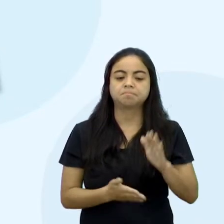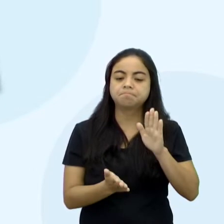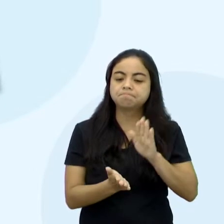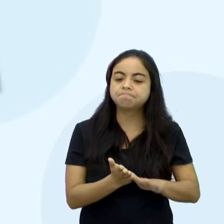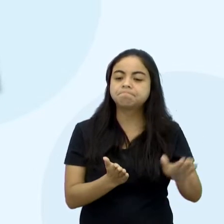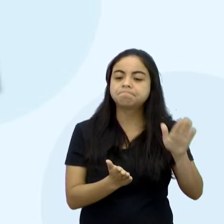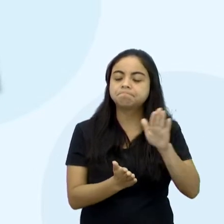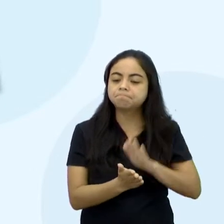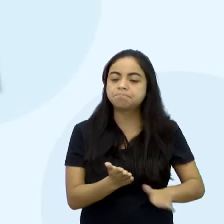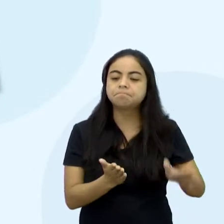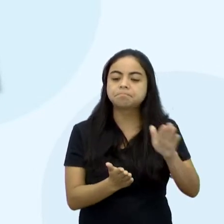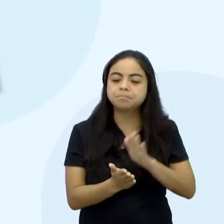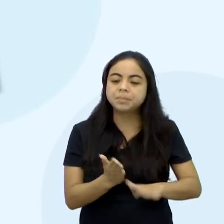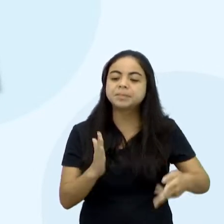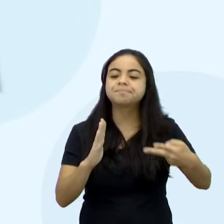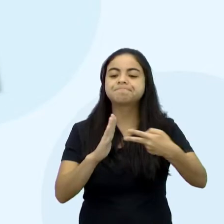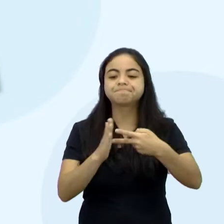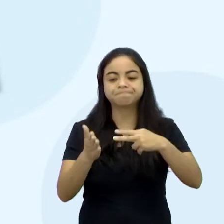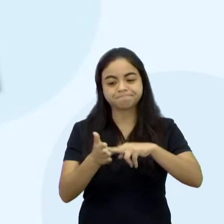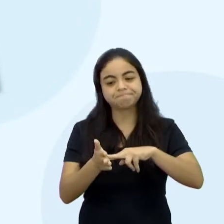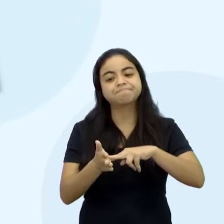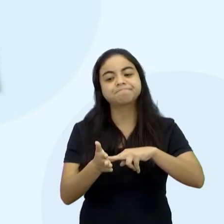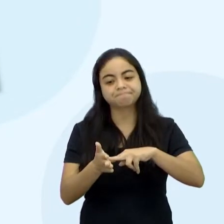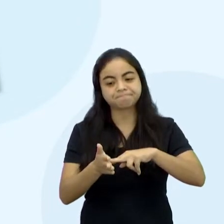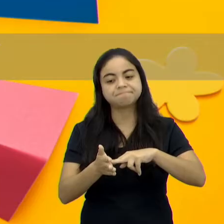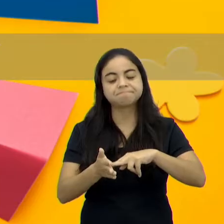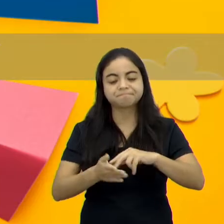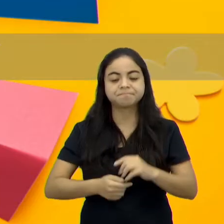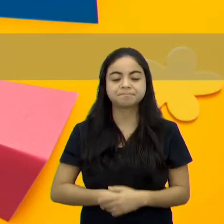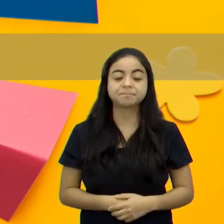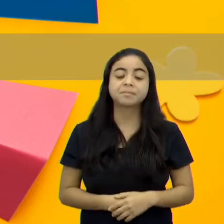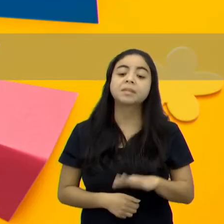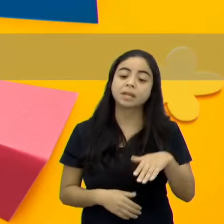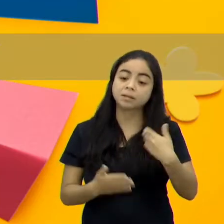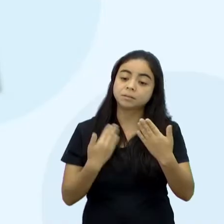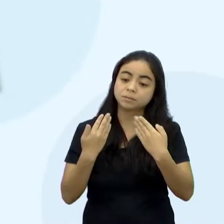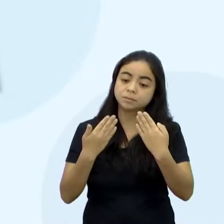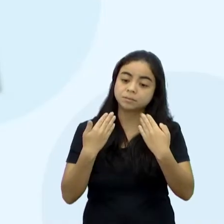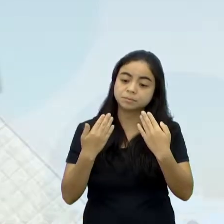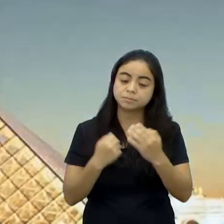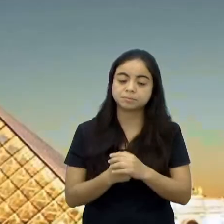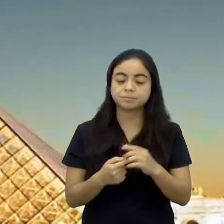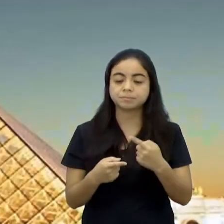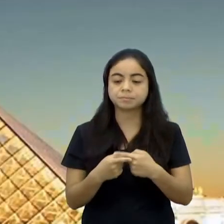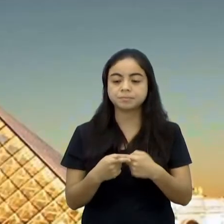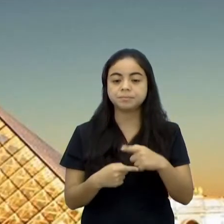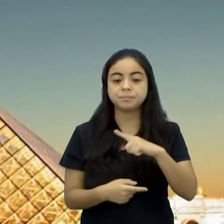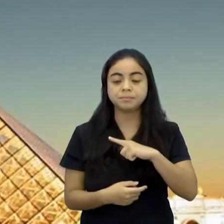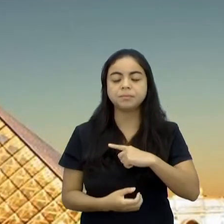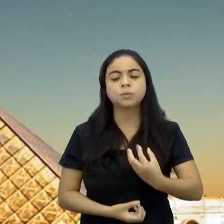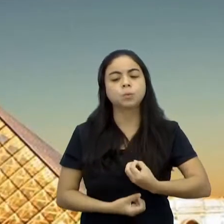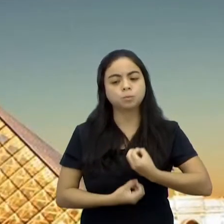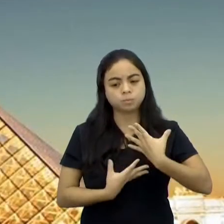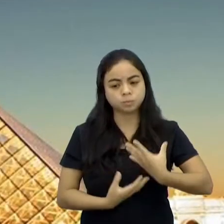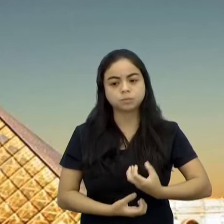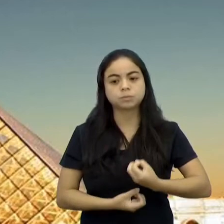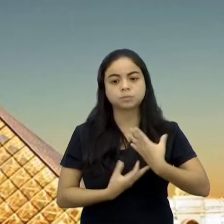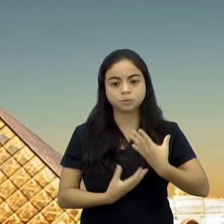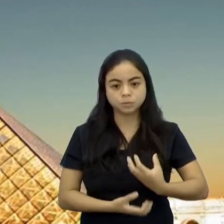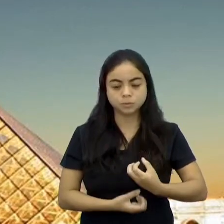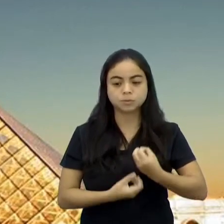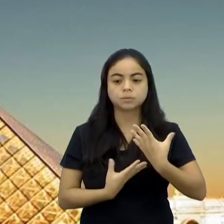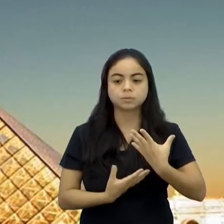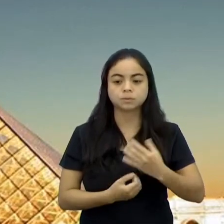muitas camadas aí do seu significado, não é verdade, Promauro? É o que a gente está falando aqui, né? Na verdade, existe muita informação, muito